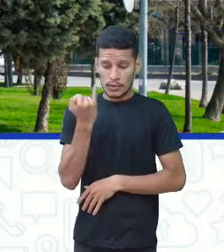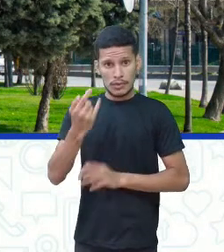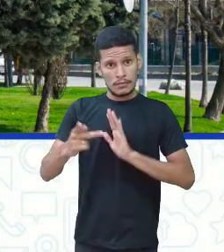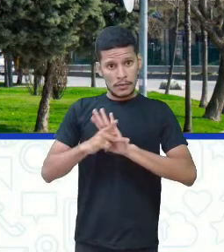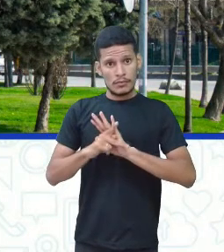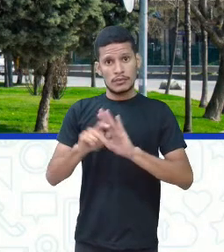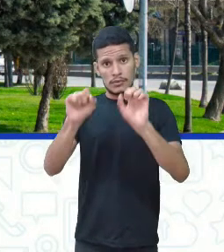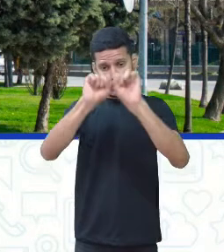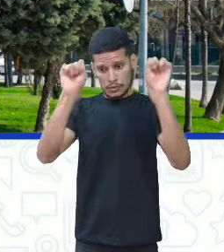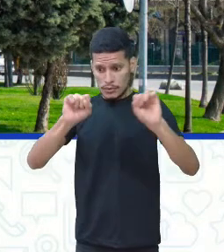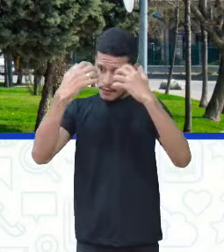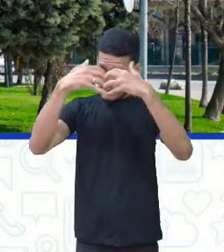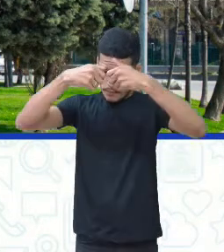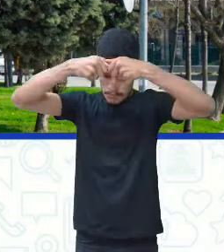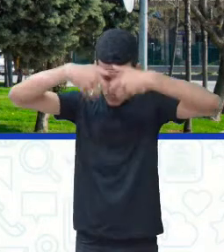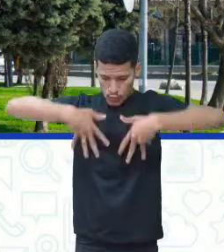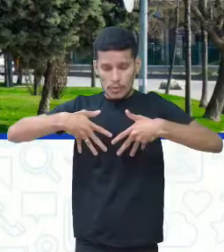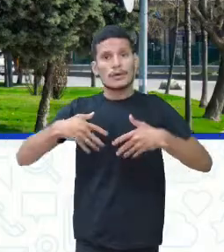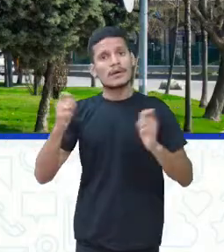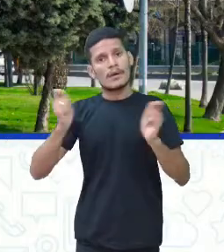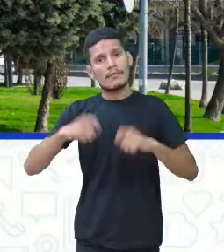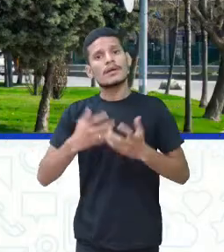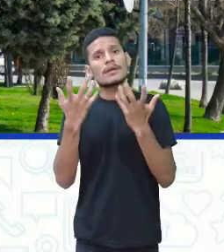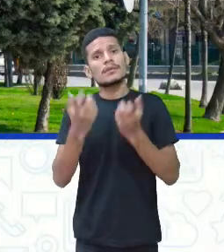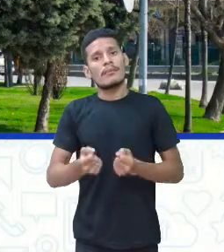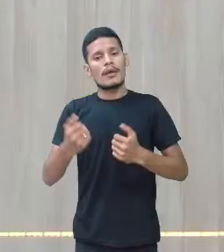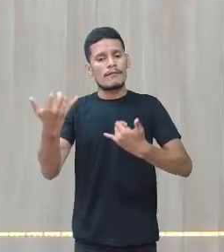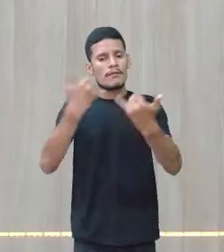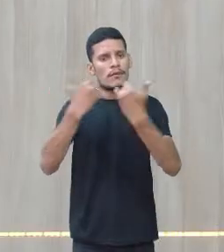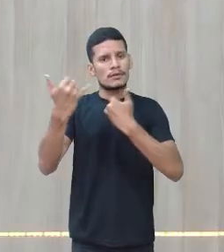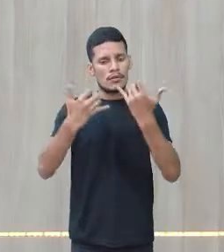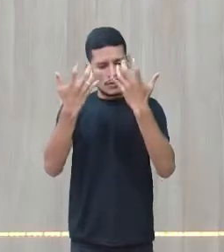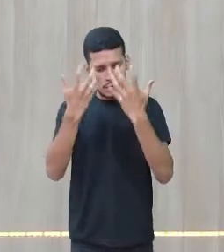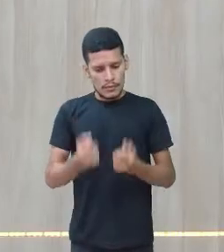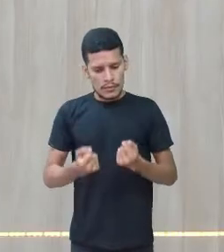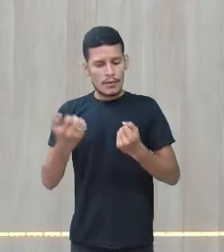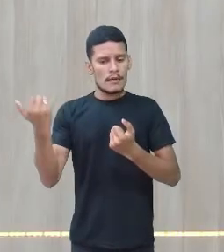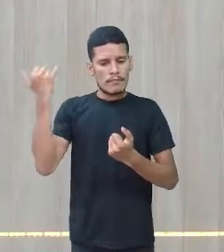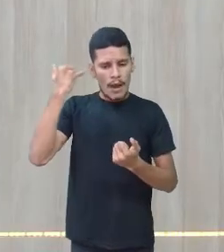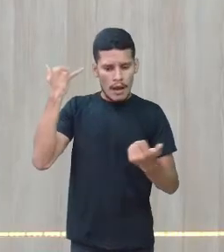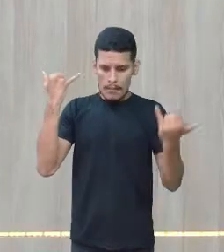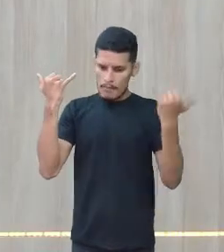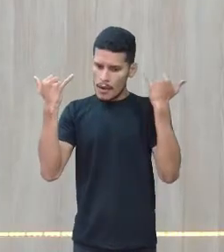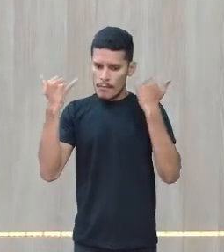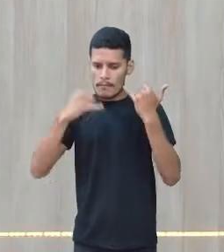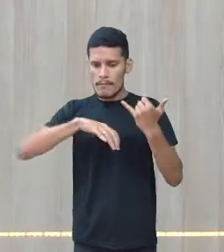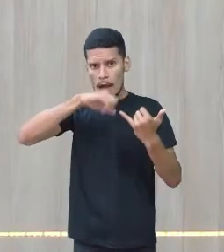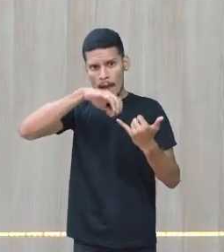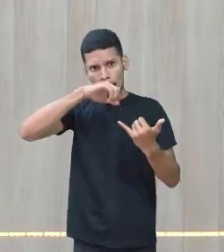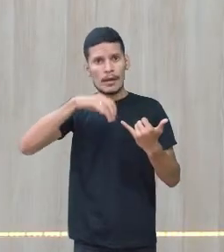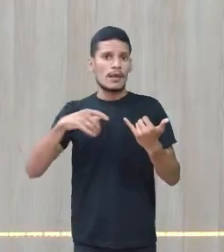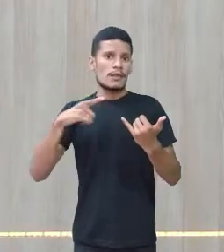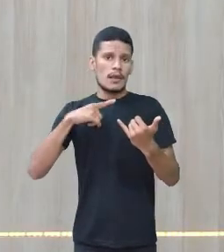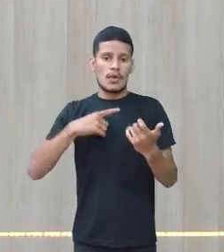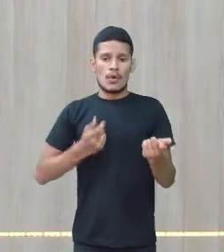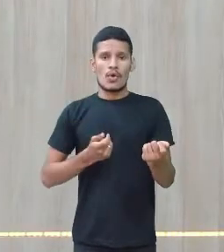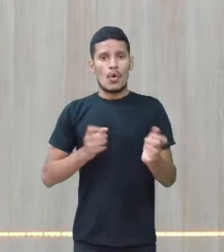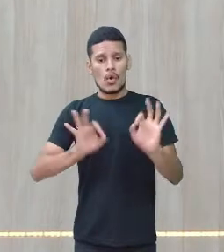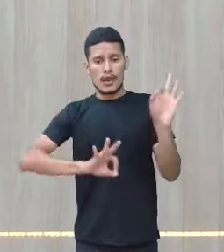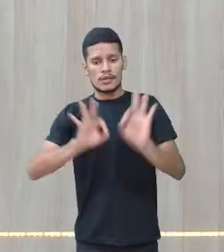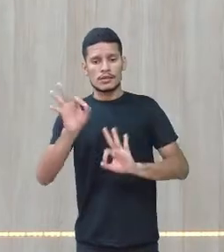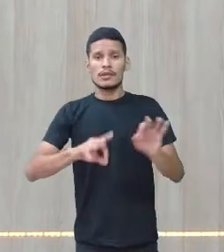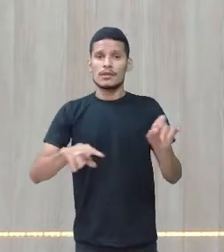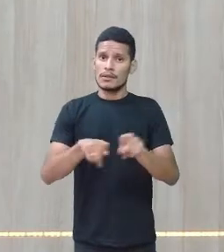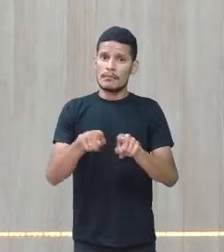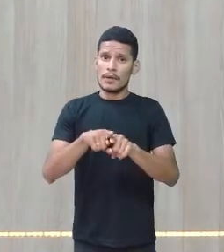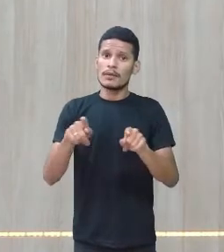nervoso. É ele que integra, ele que recebe essas informações vindo dos órgãos dos sentidos, ele tanto coordena, como também ele